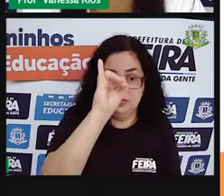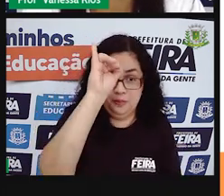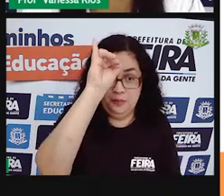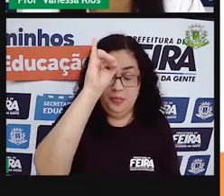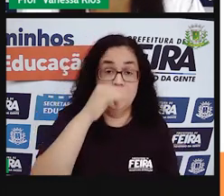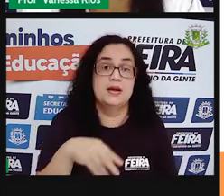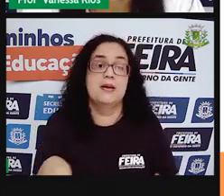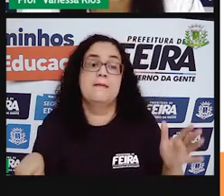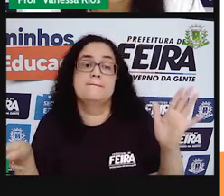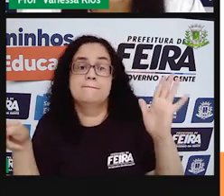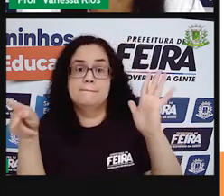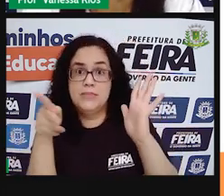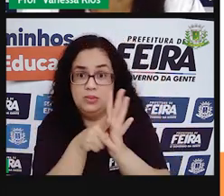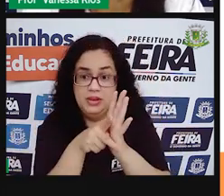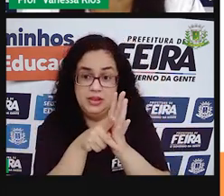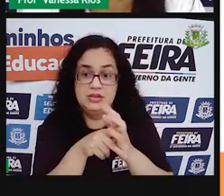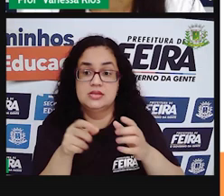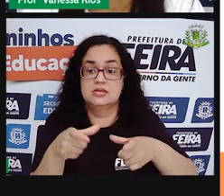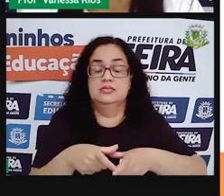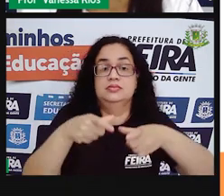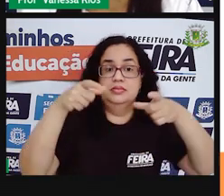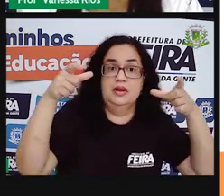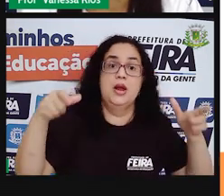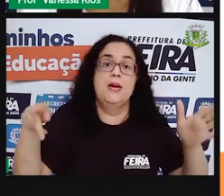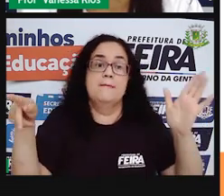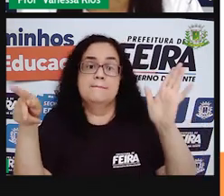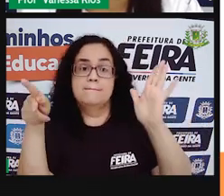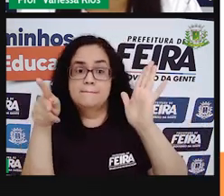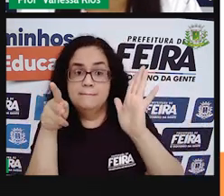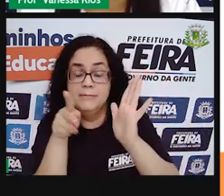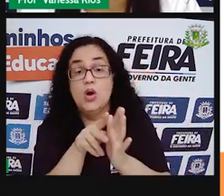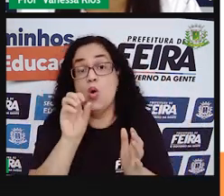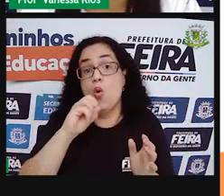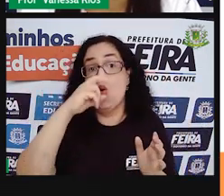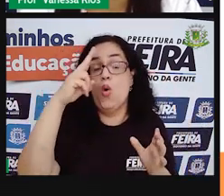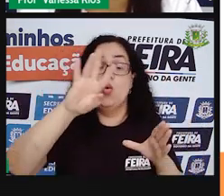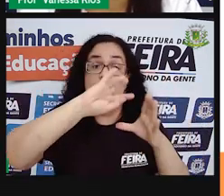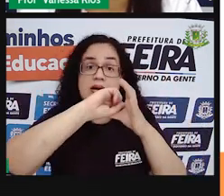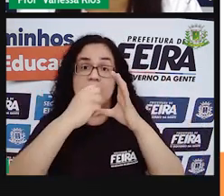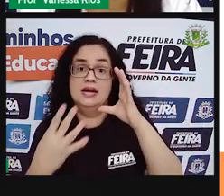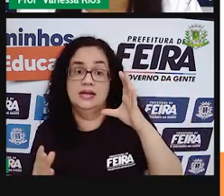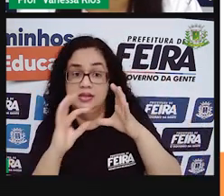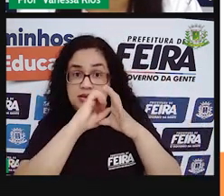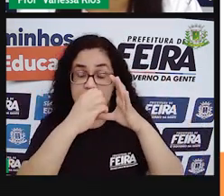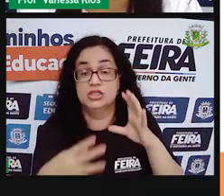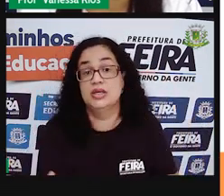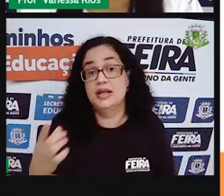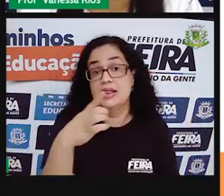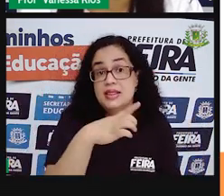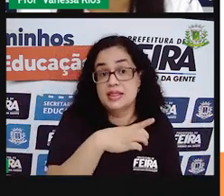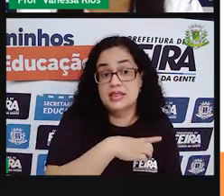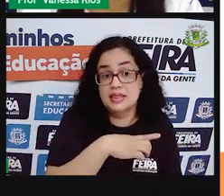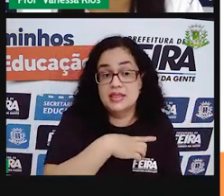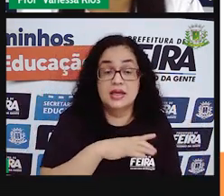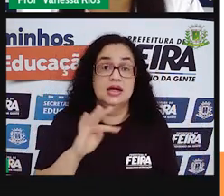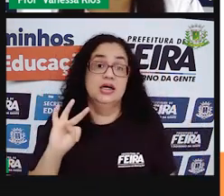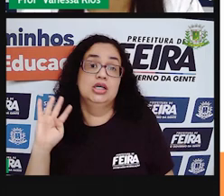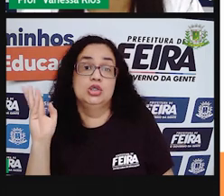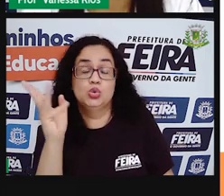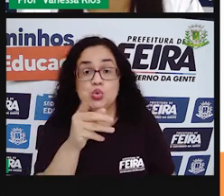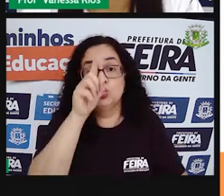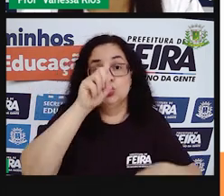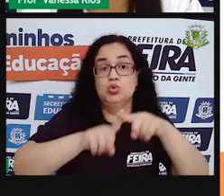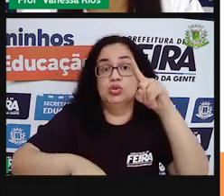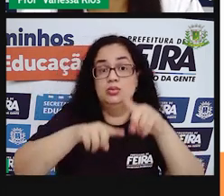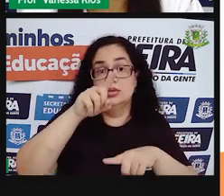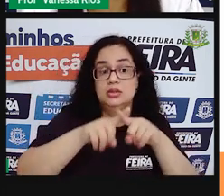são as propriedades gerais, que são propriedades ou características que pertencem aí a todos os